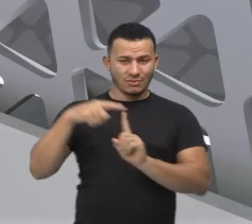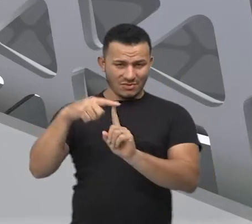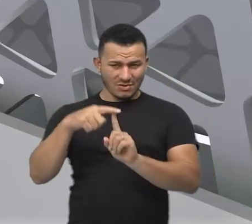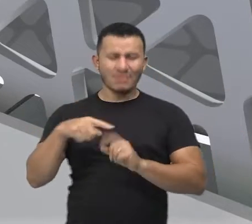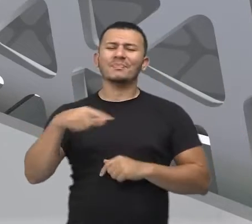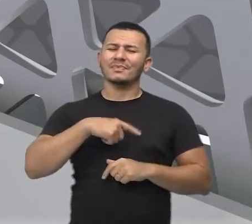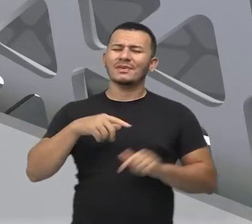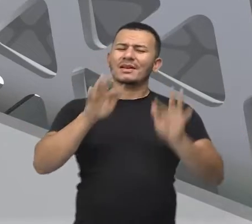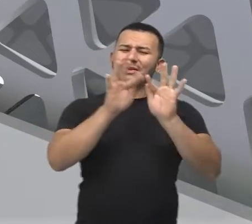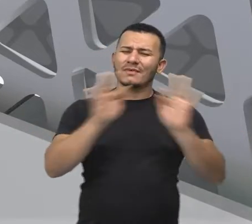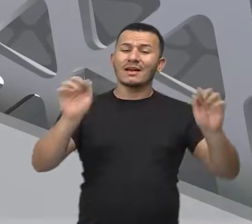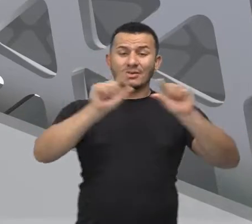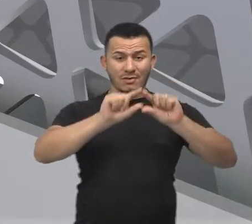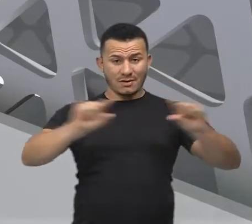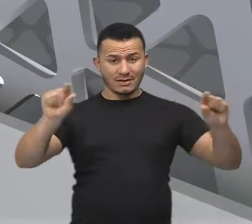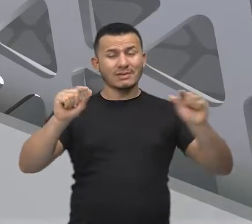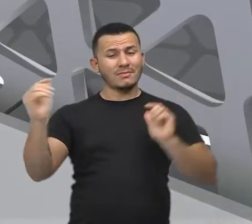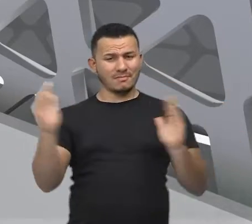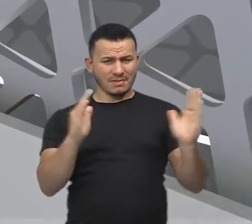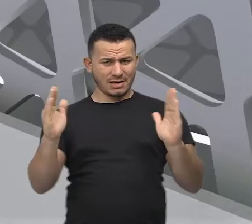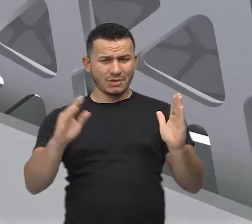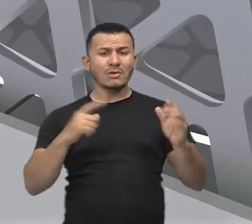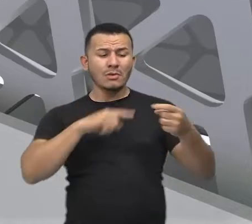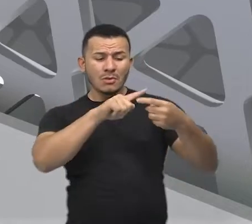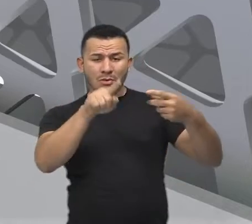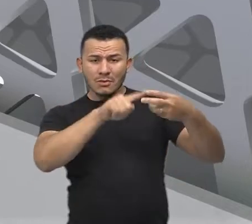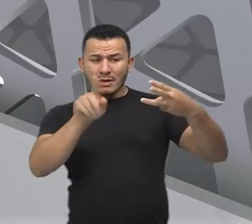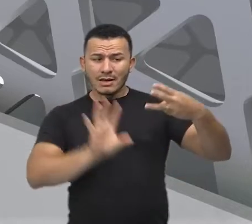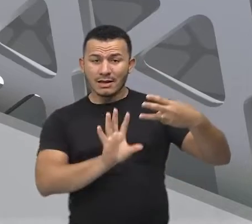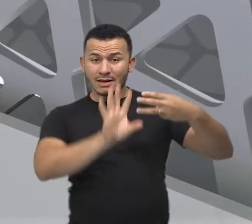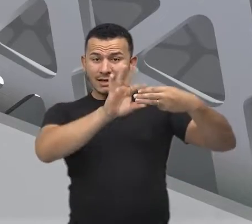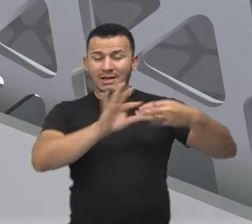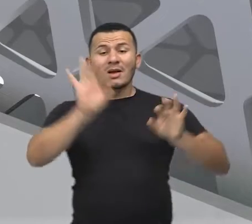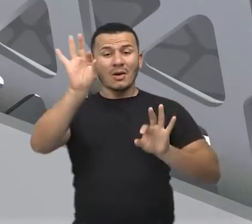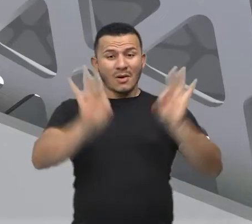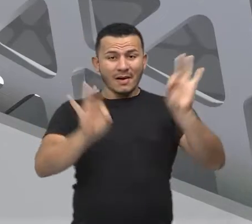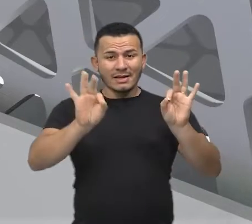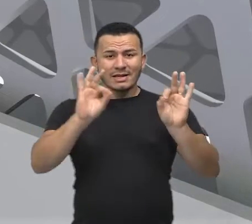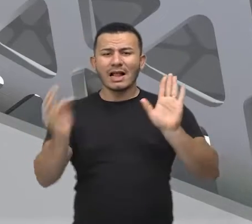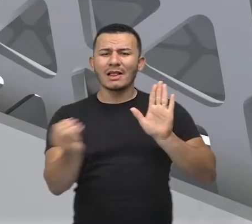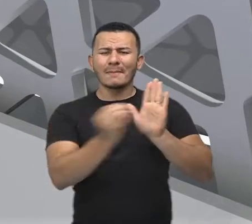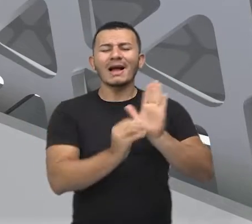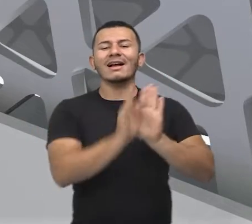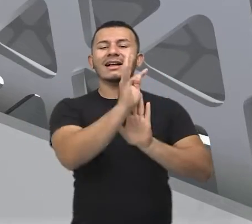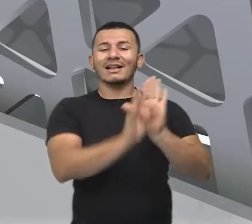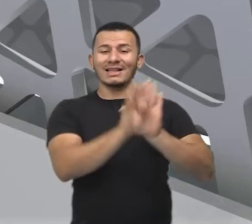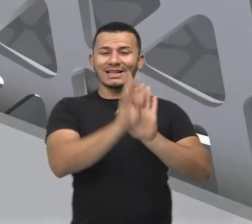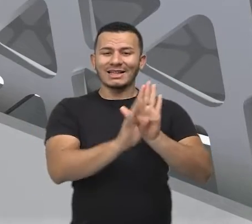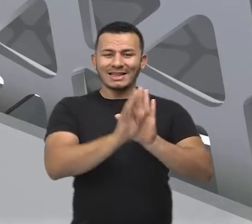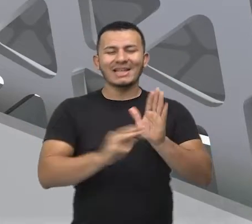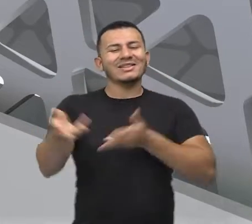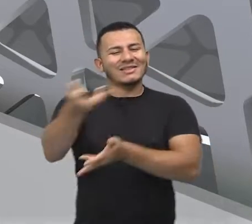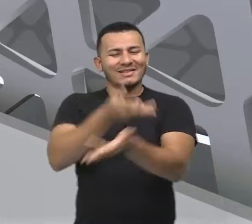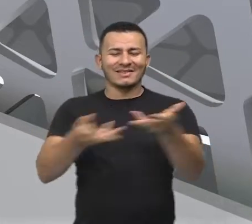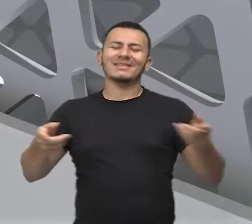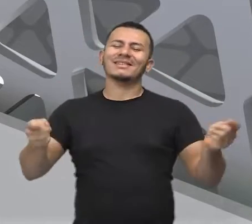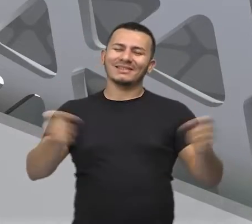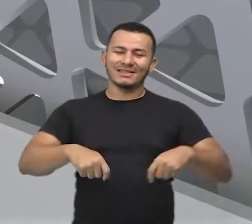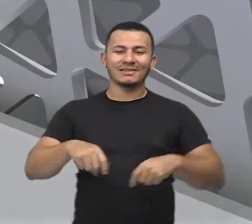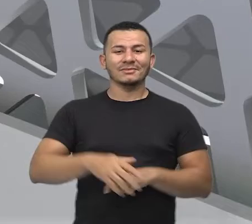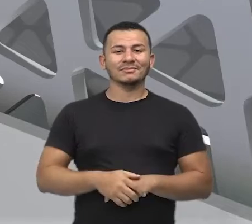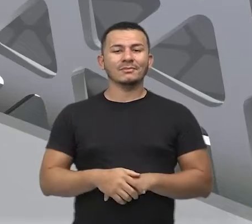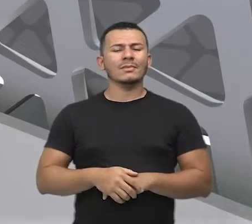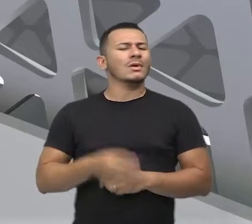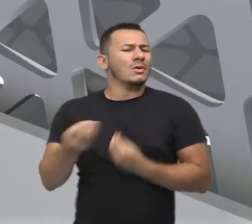frases, orações e períodos, quando organizadas, elas formam textos que nós utilizamos na nossa interação, na